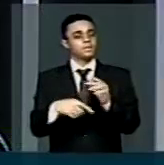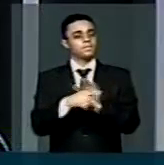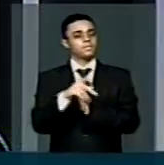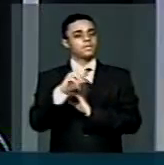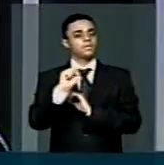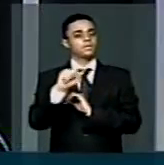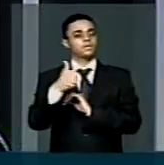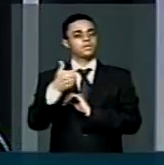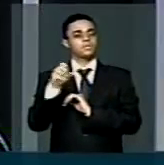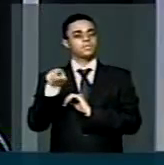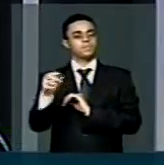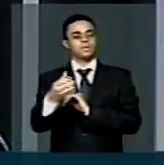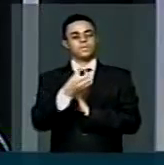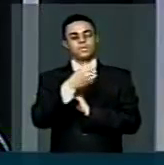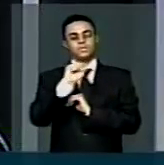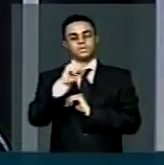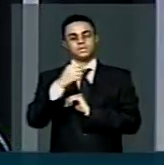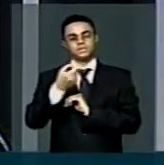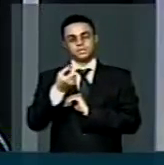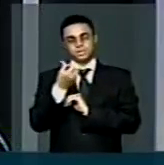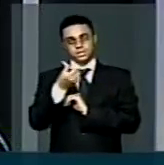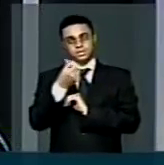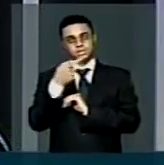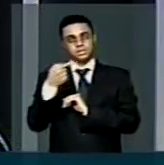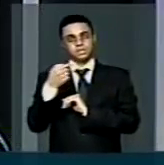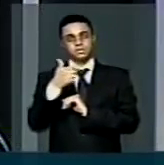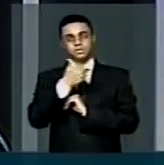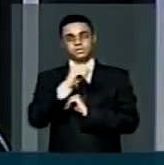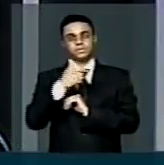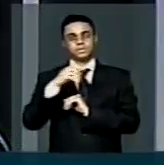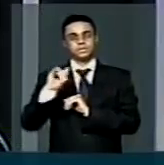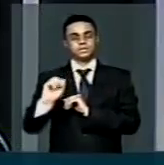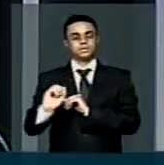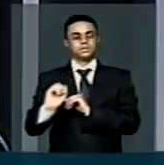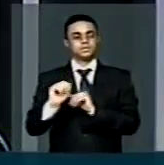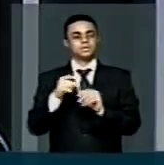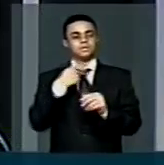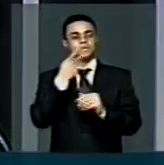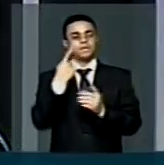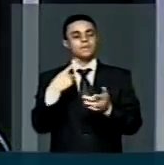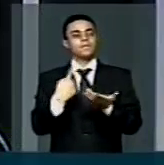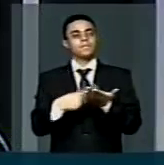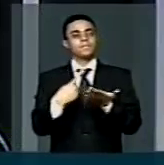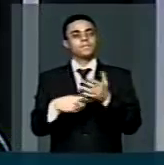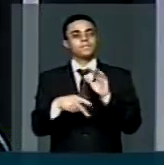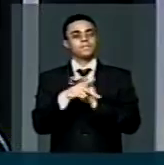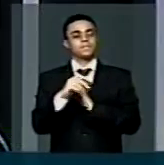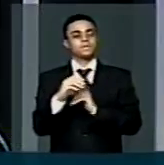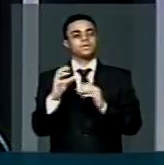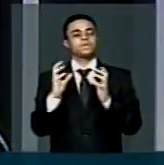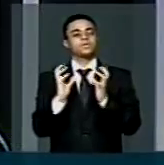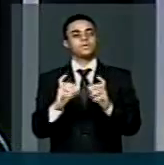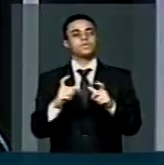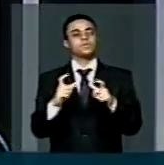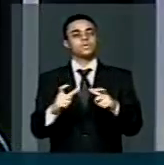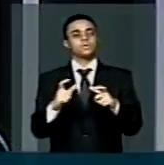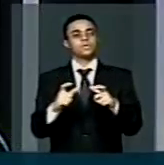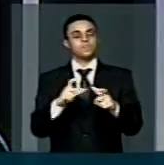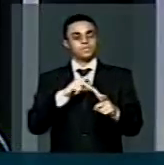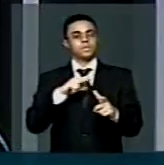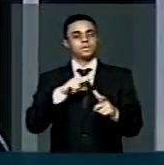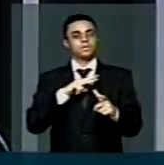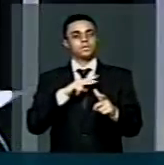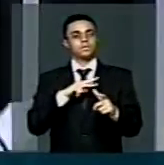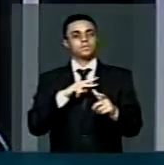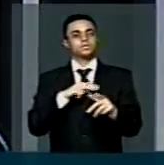31.867 de 2010, que exige acessibilidade para a concessão de alvarás nos estabelecimentos privados do uso coletivo na cidade